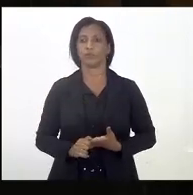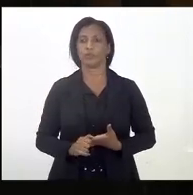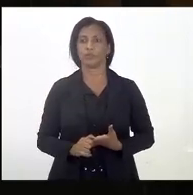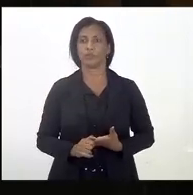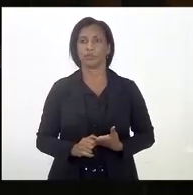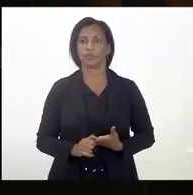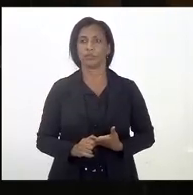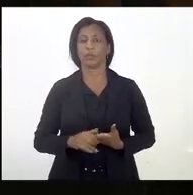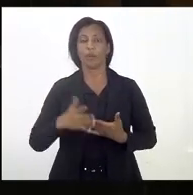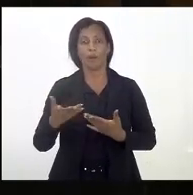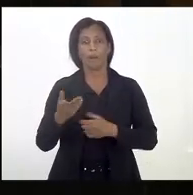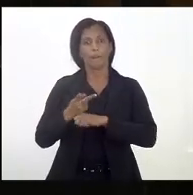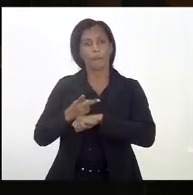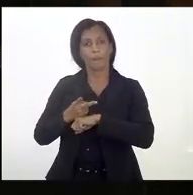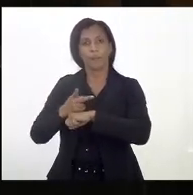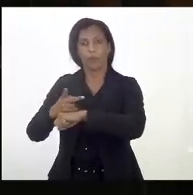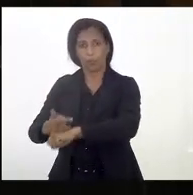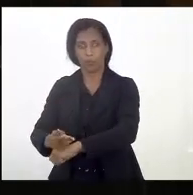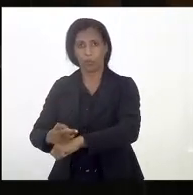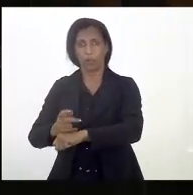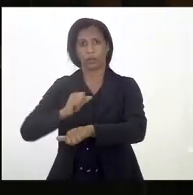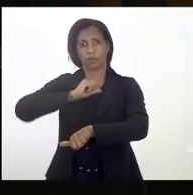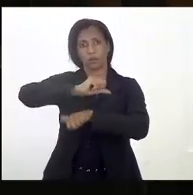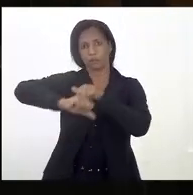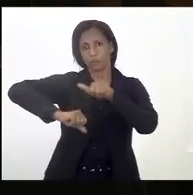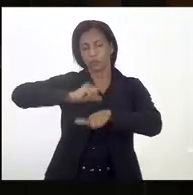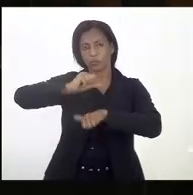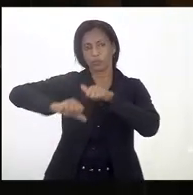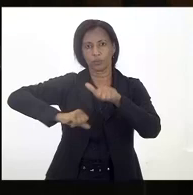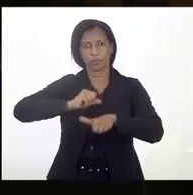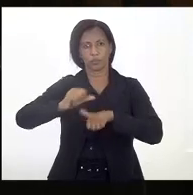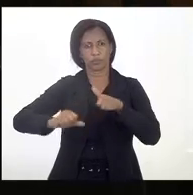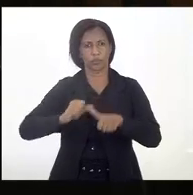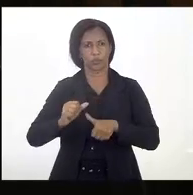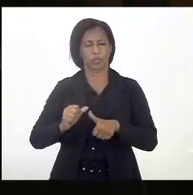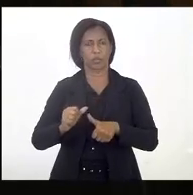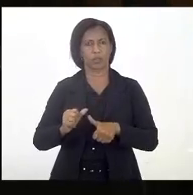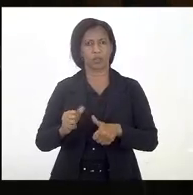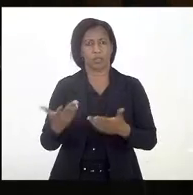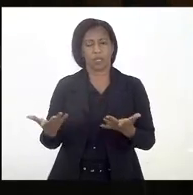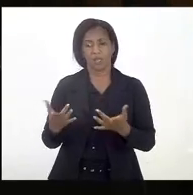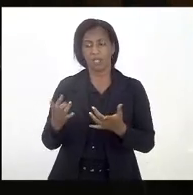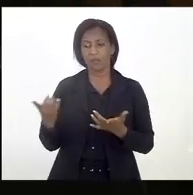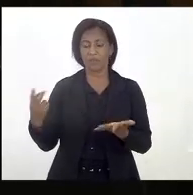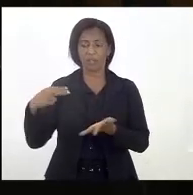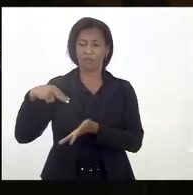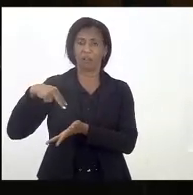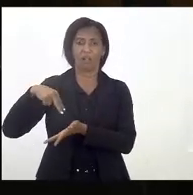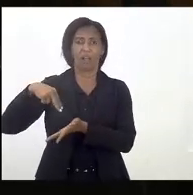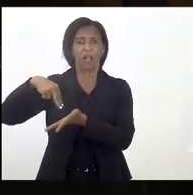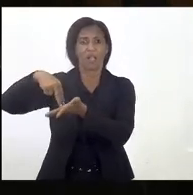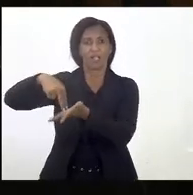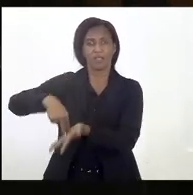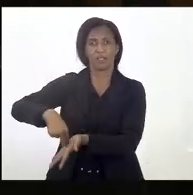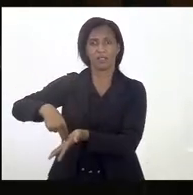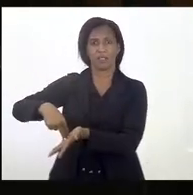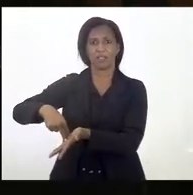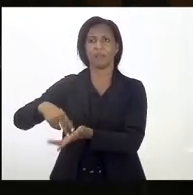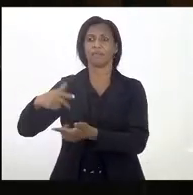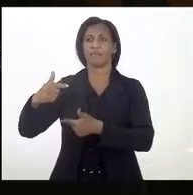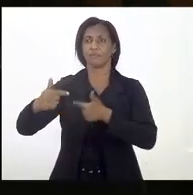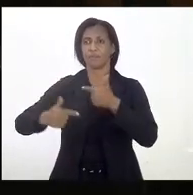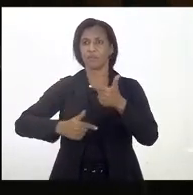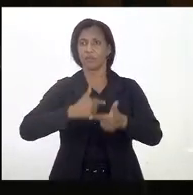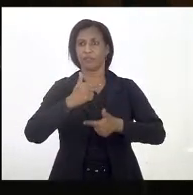criminalidade buscando a restauração da ordem pública e exposto Acre e aqui também vai se defender além de